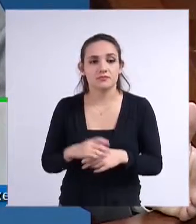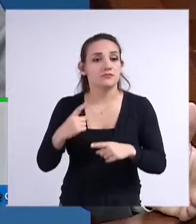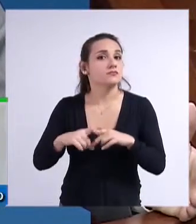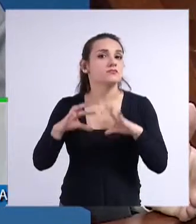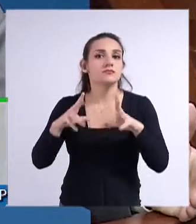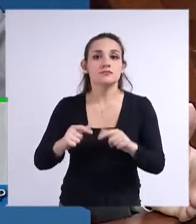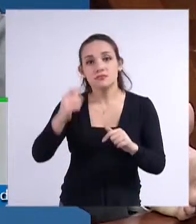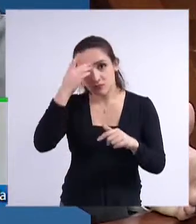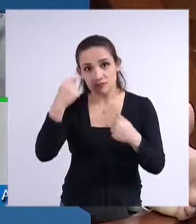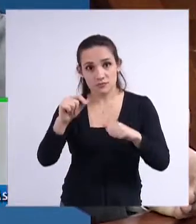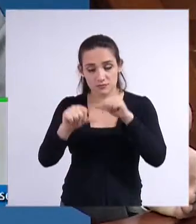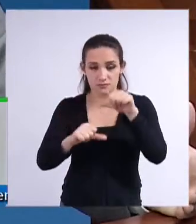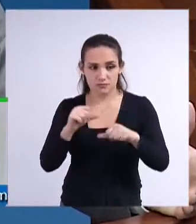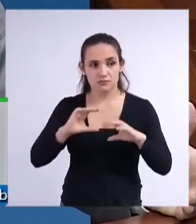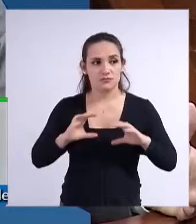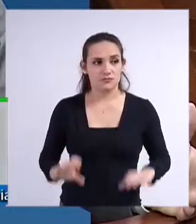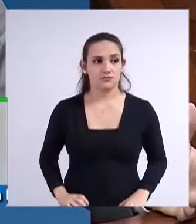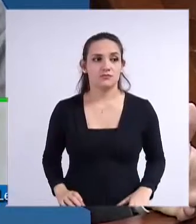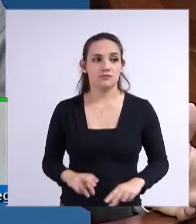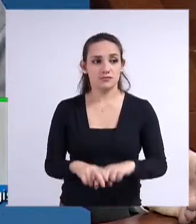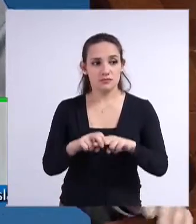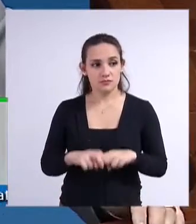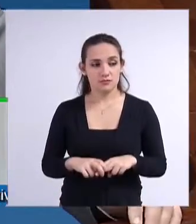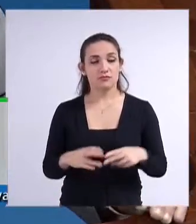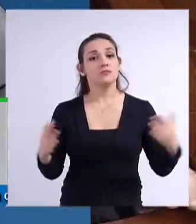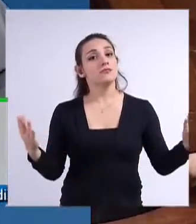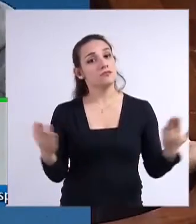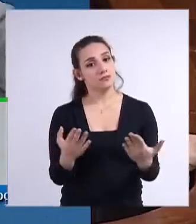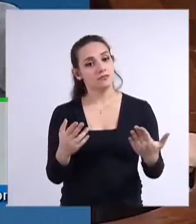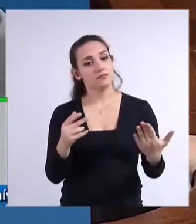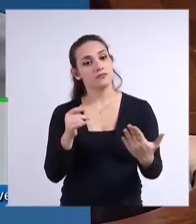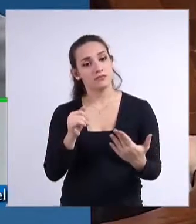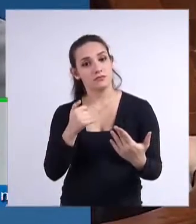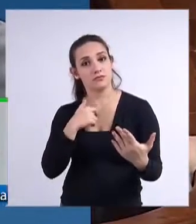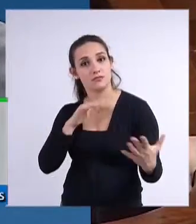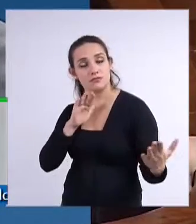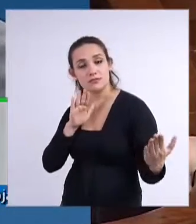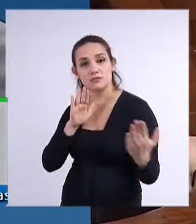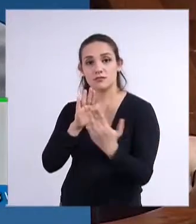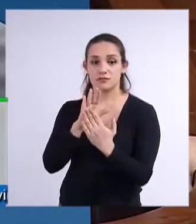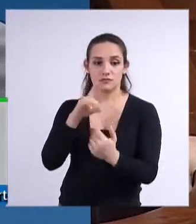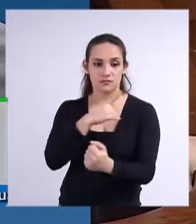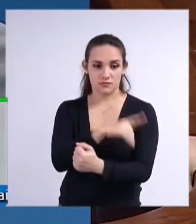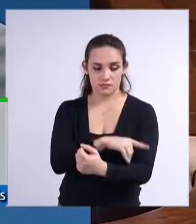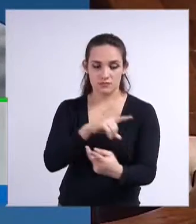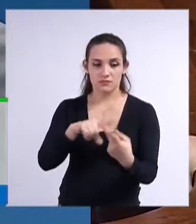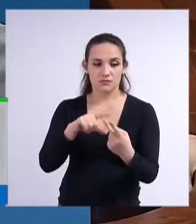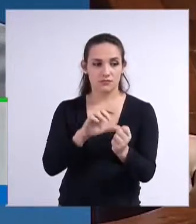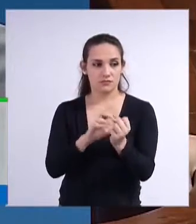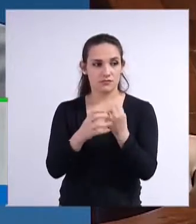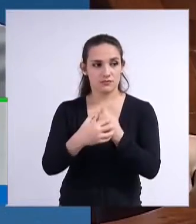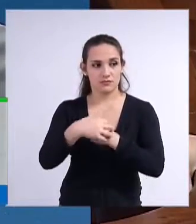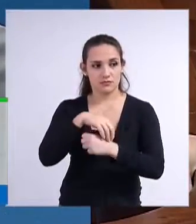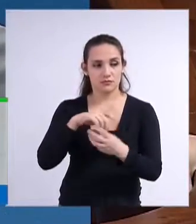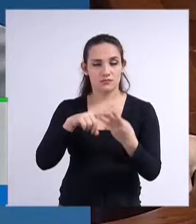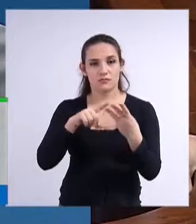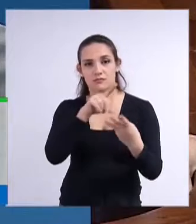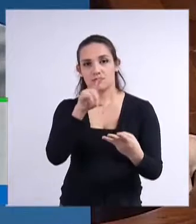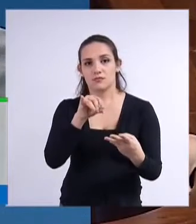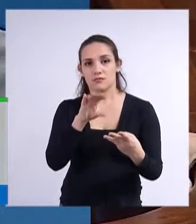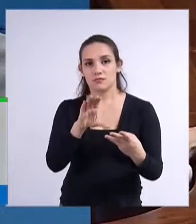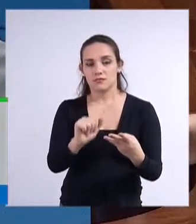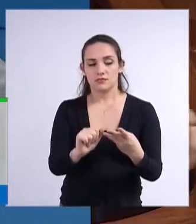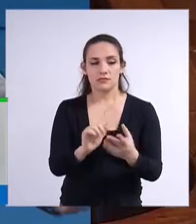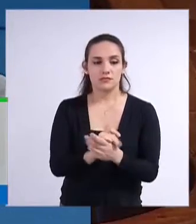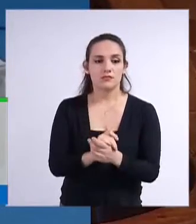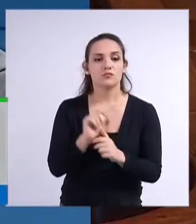hábito. E o enfrentamento da dengue, da chikungunya, do zika,